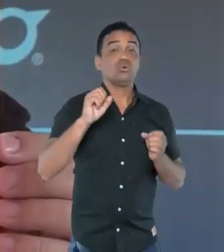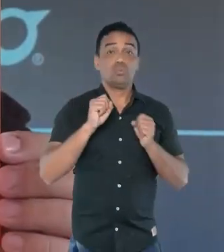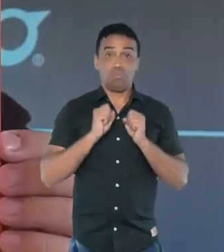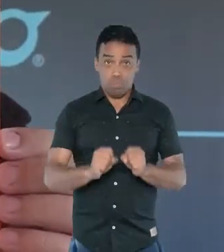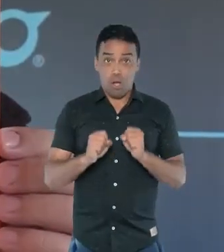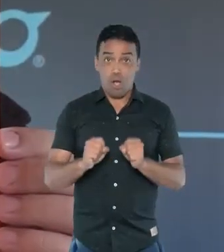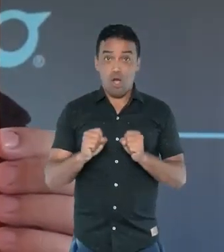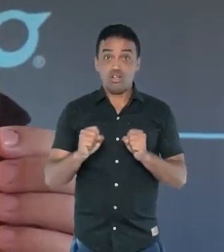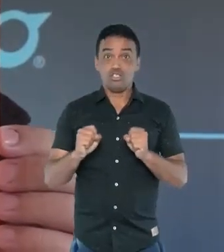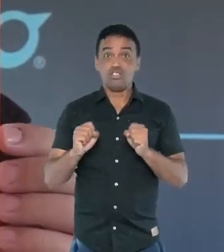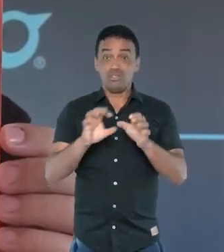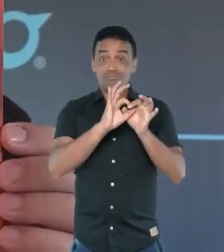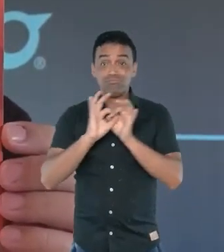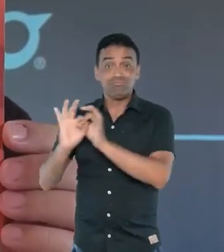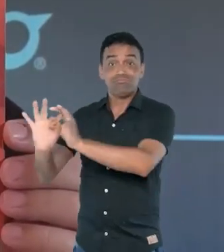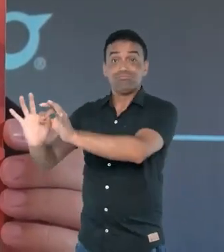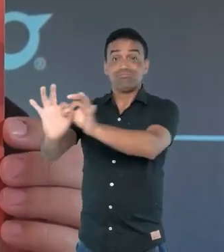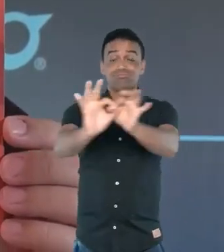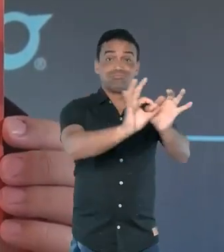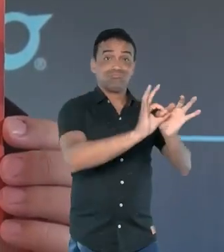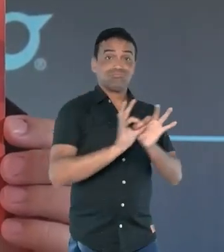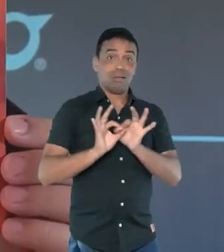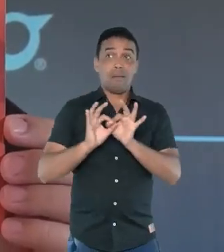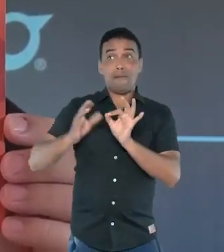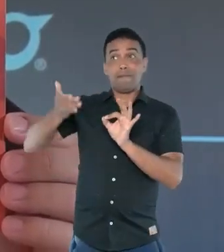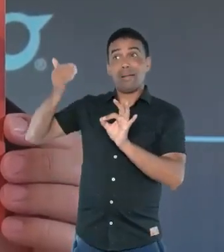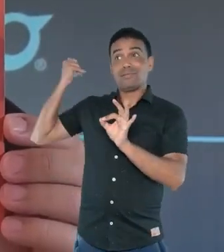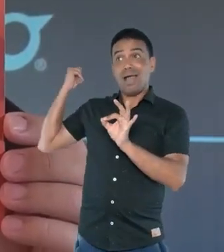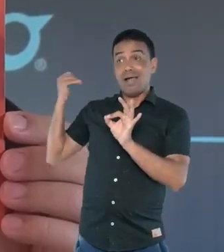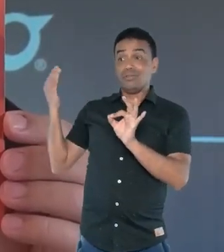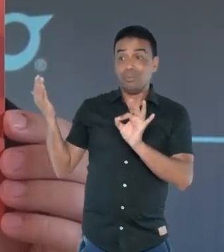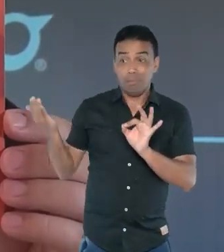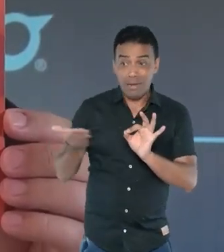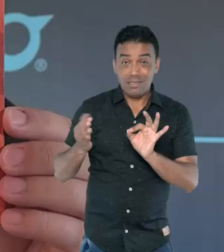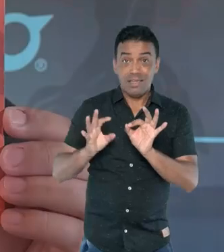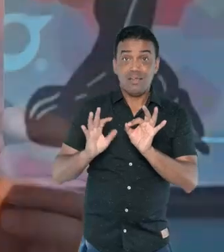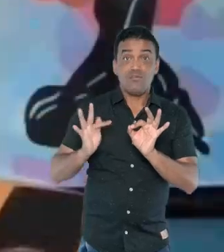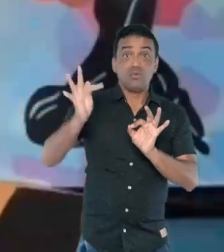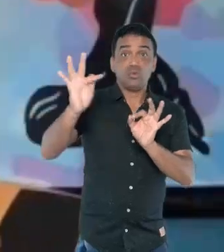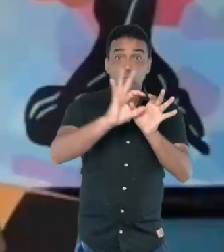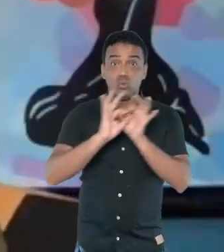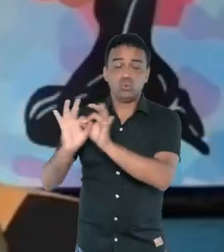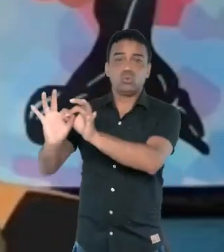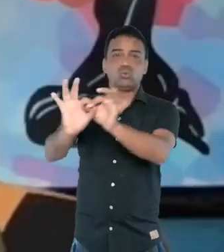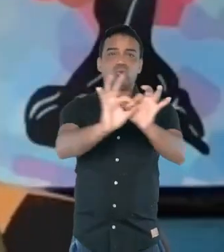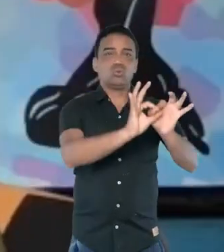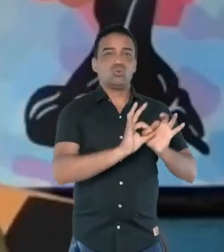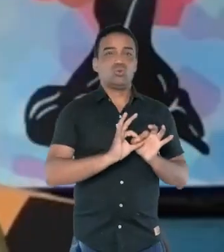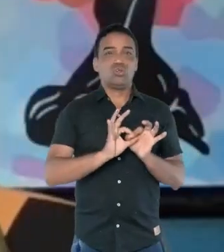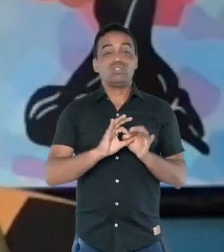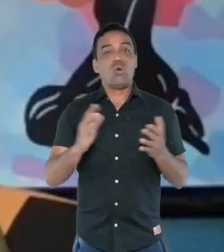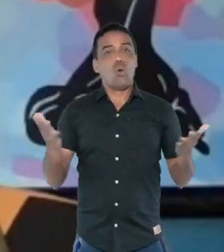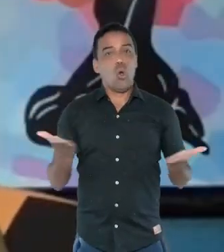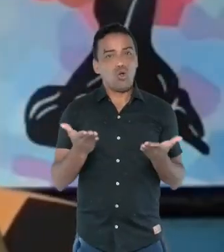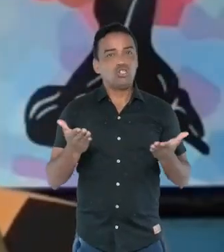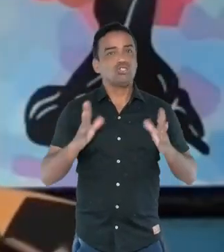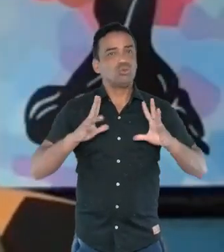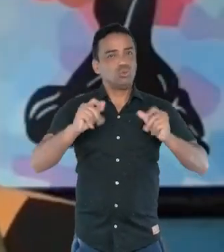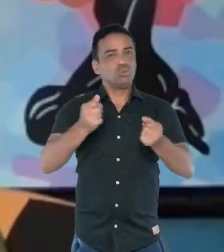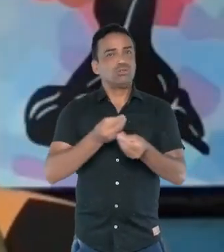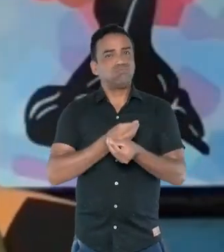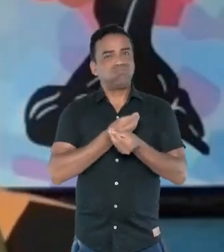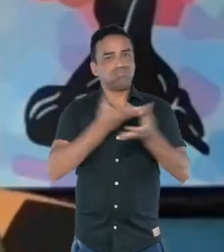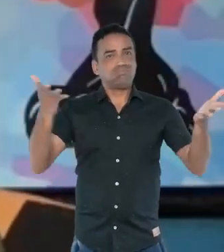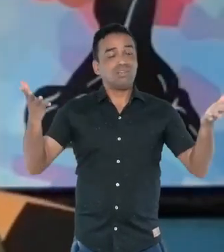ocupar essa mesma dimensão no espaço, que é tudo que a gente tem disponível hoje